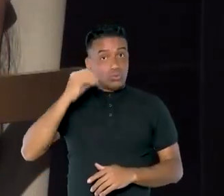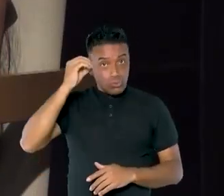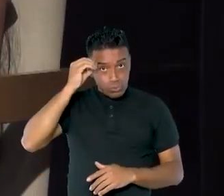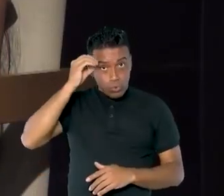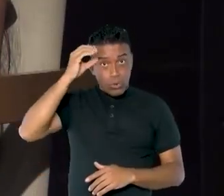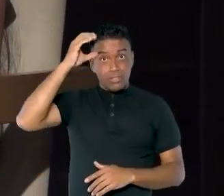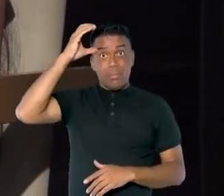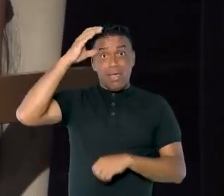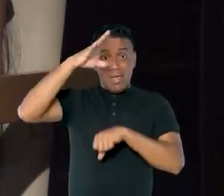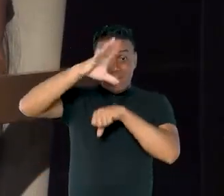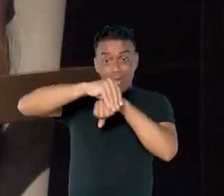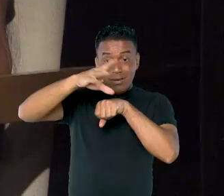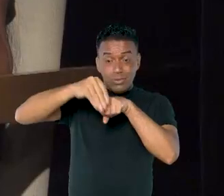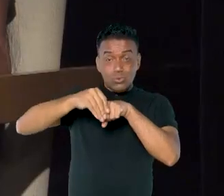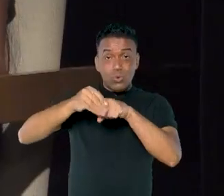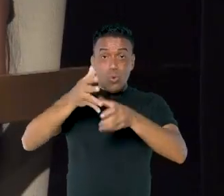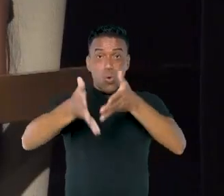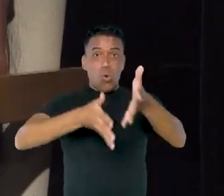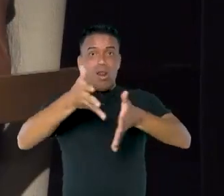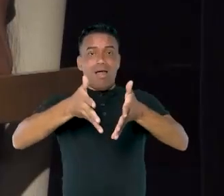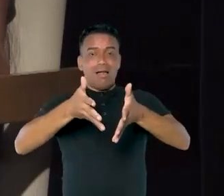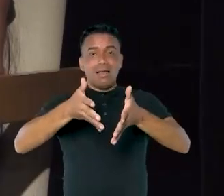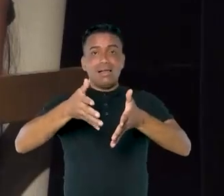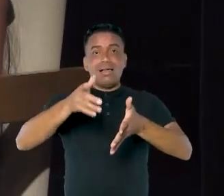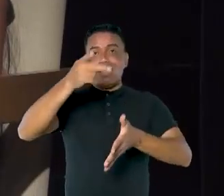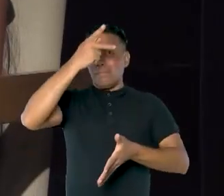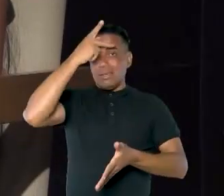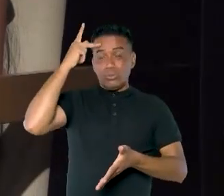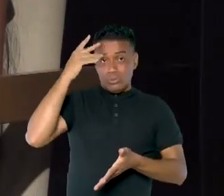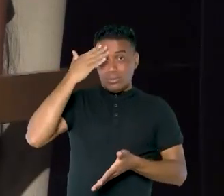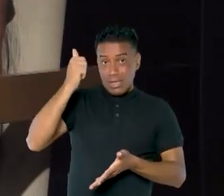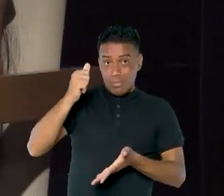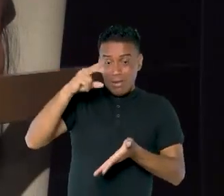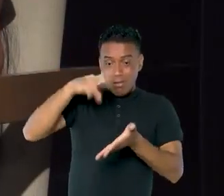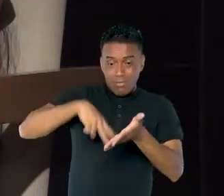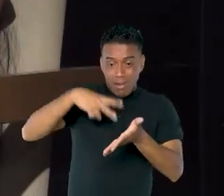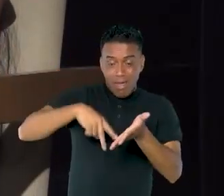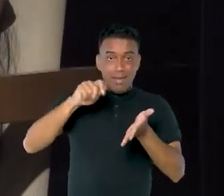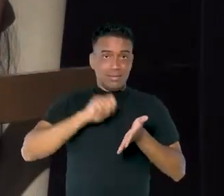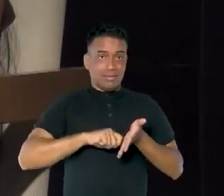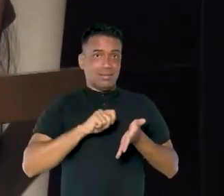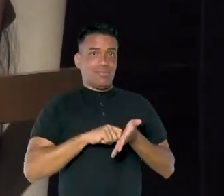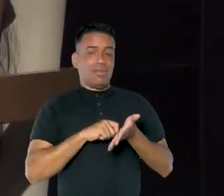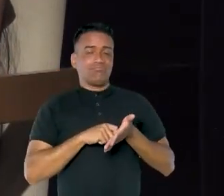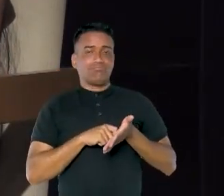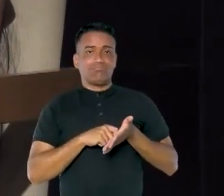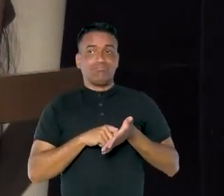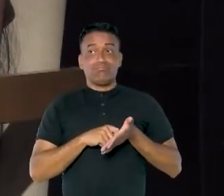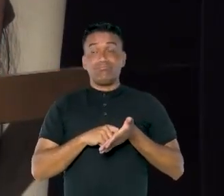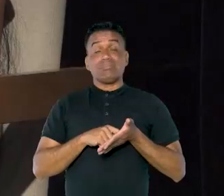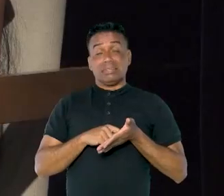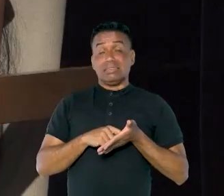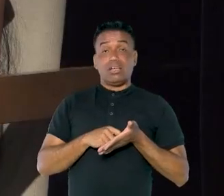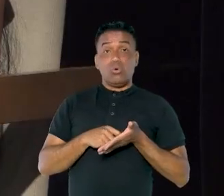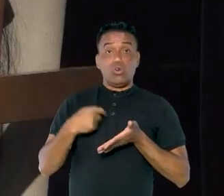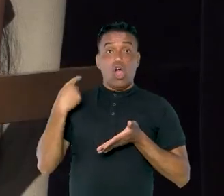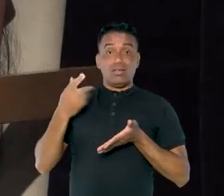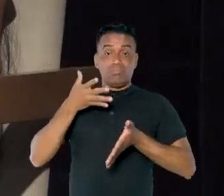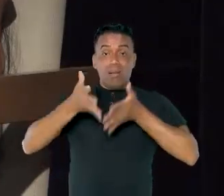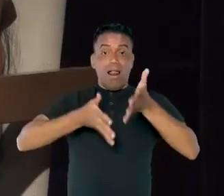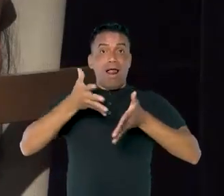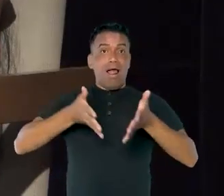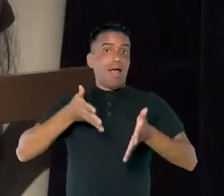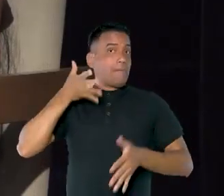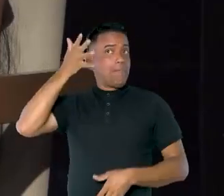na oralidade, quem sabe ler e escrever, escreve isso, o que a gente está falando,